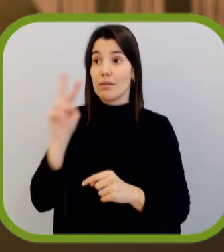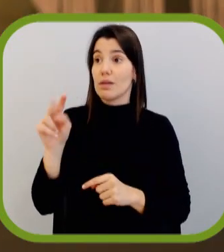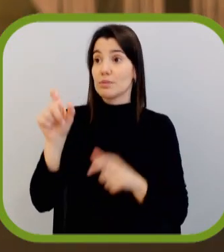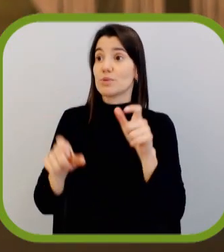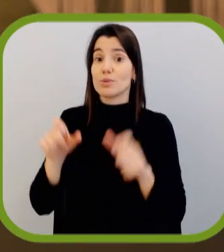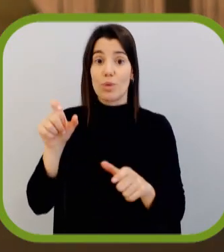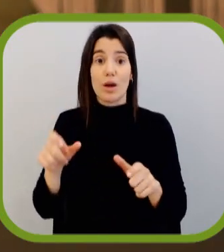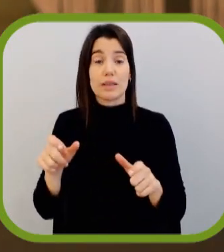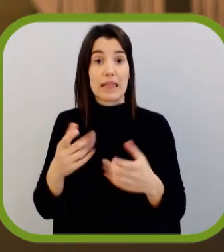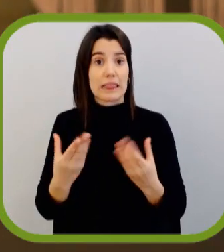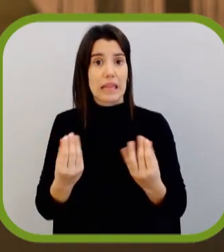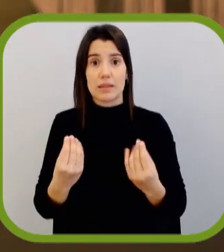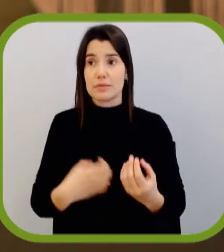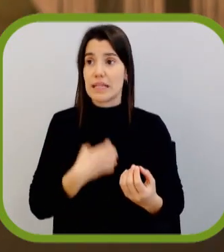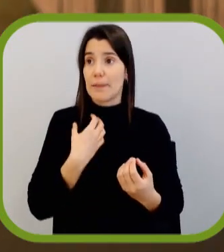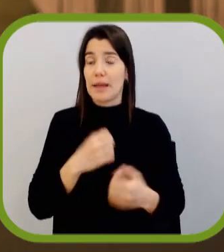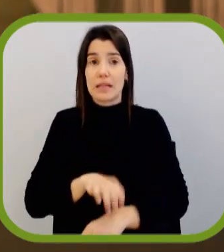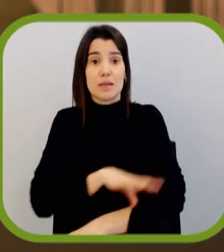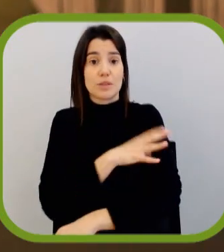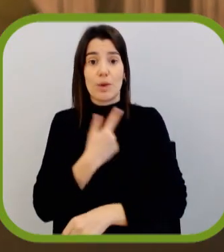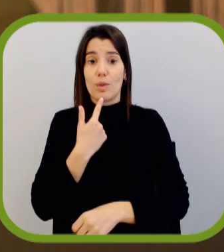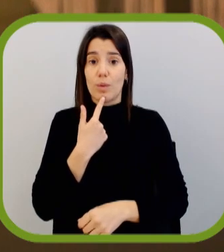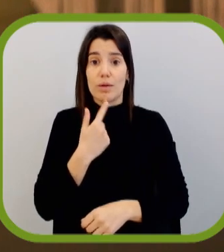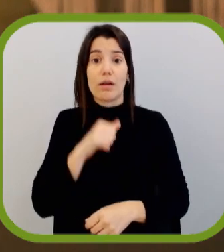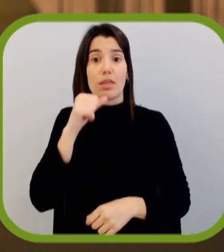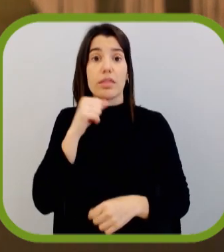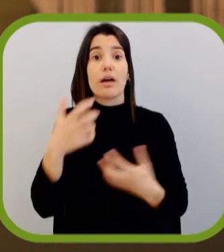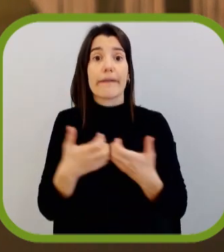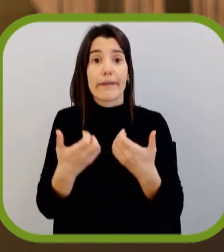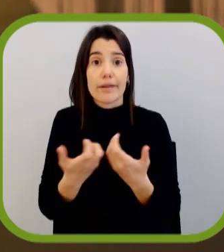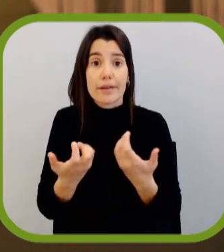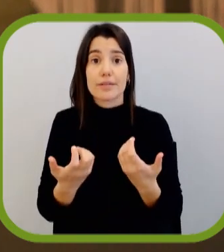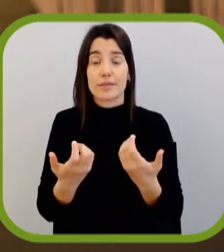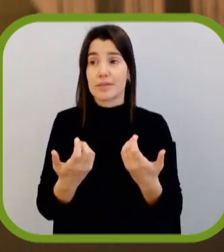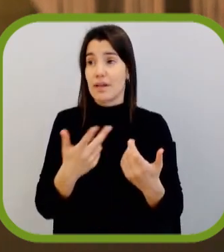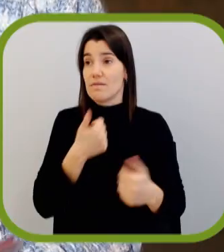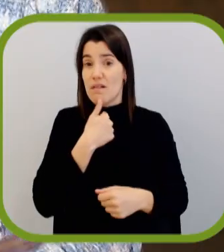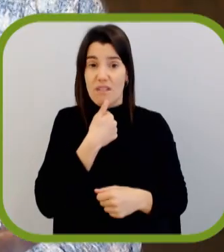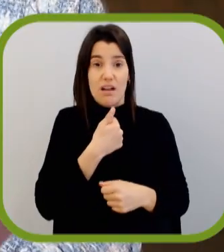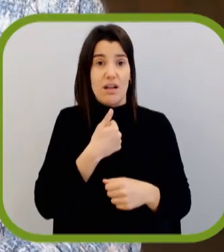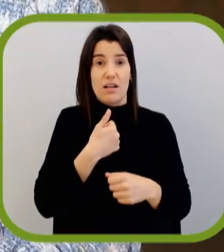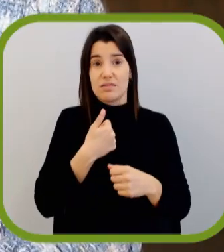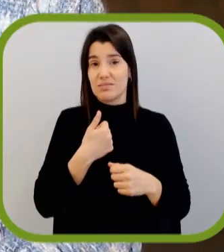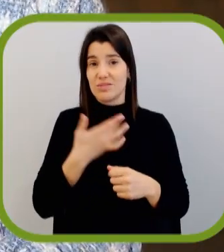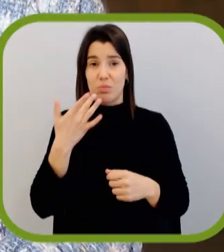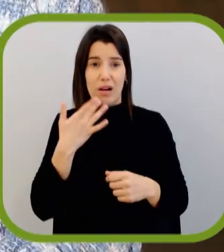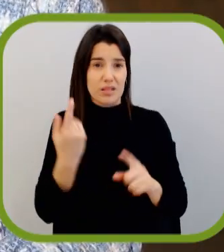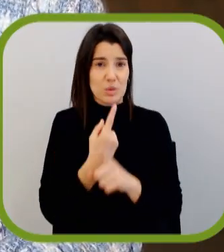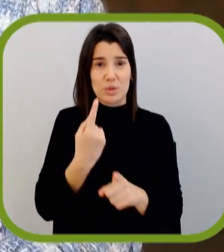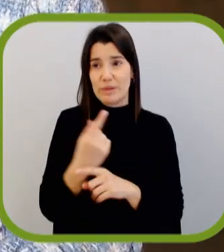olhar para os humanos, têm tantos sentimentos e tantas emoções e estão sempre em guerras, em violência, fazem as